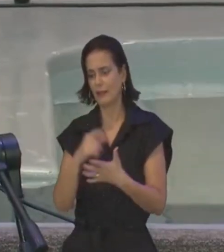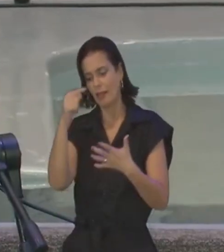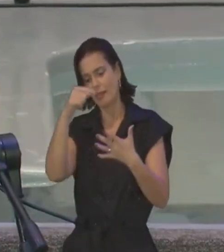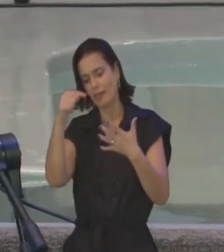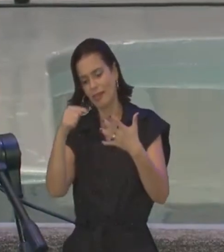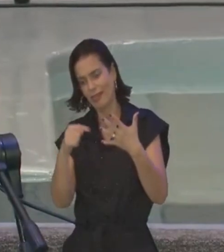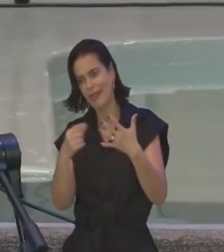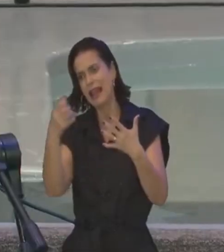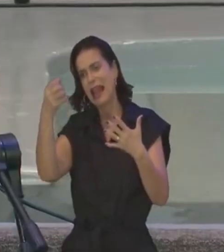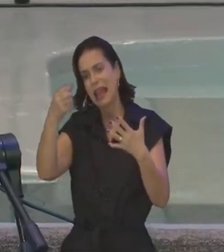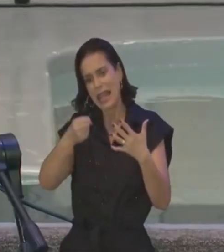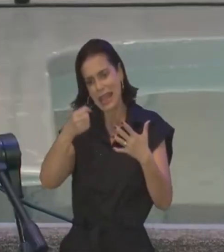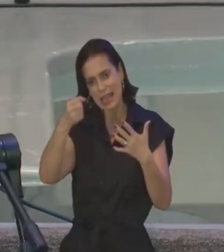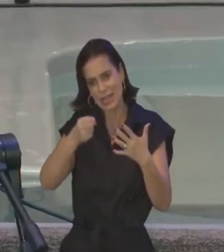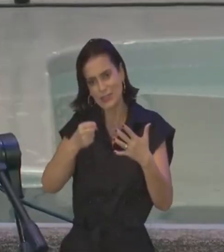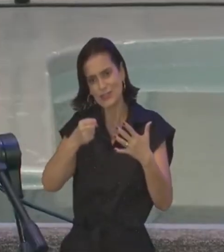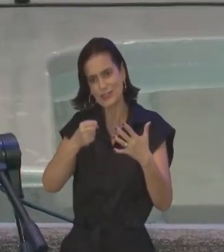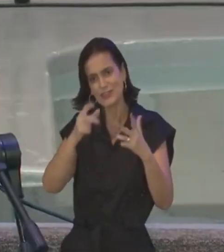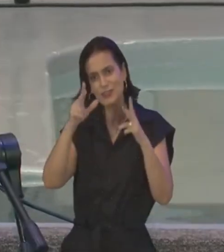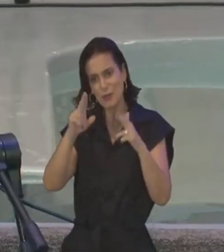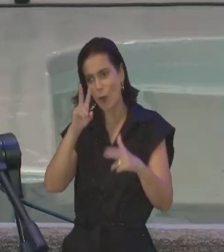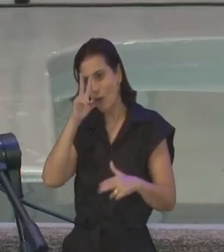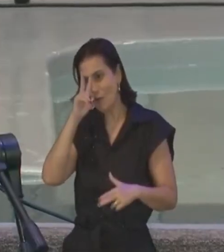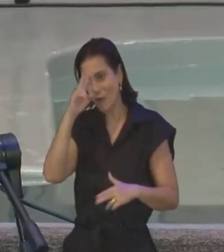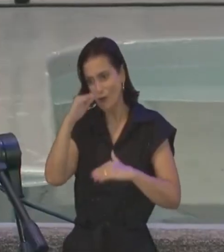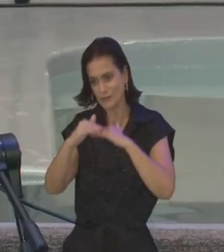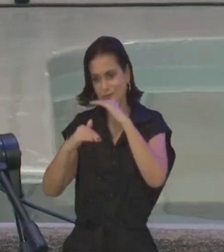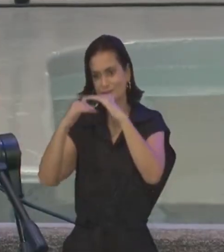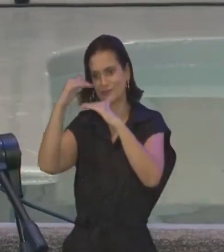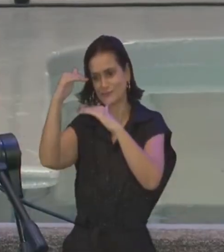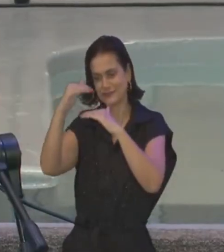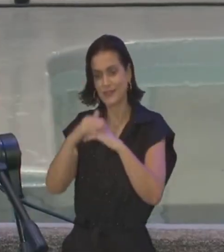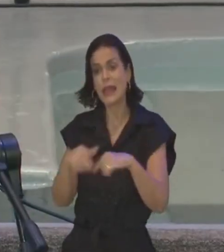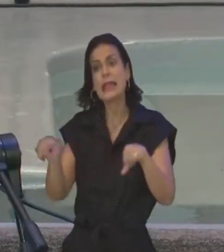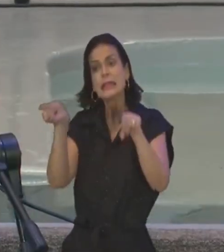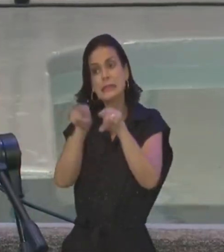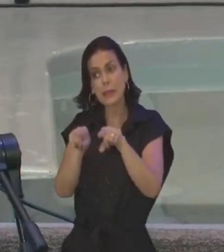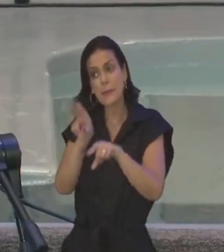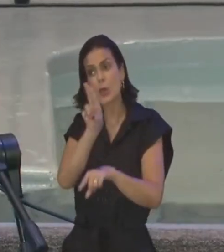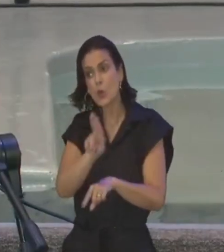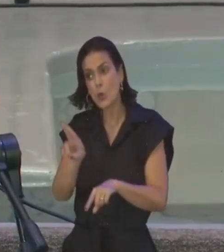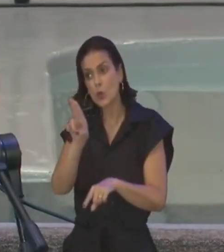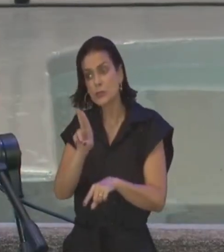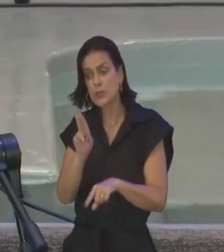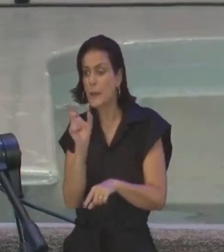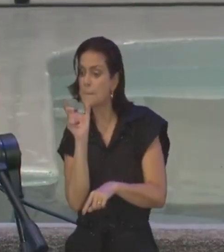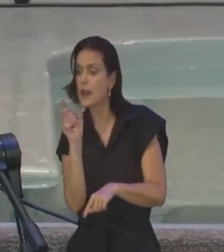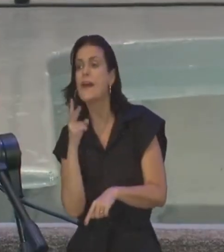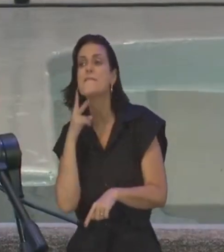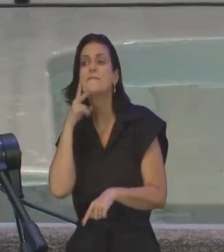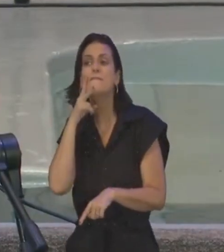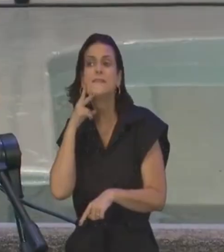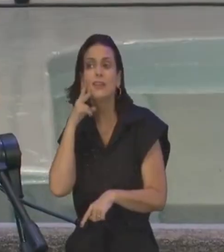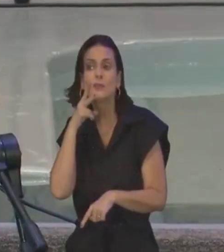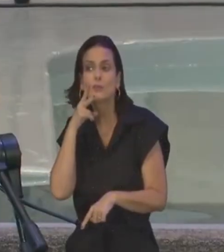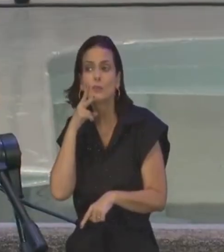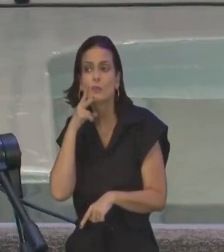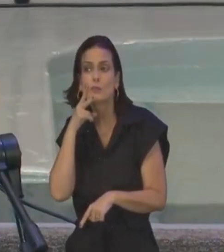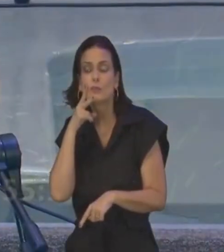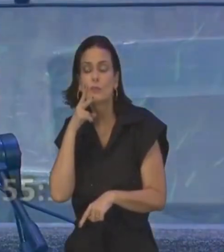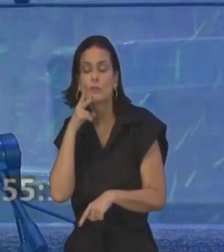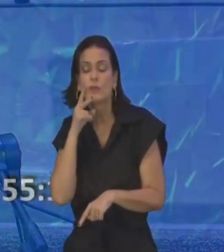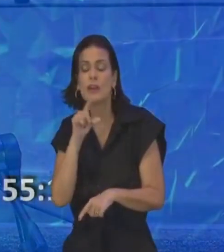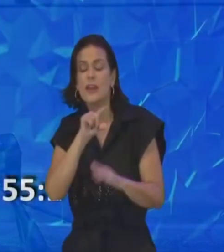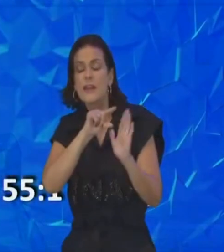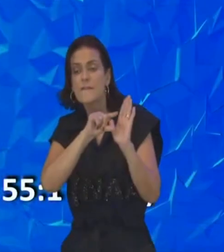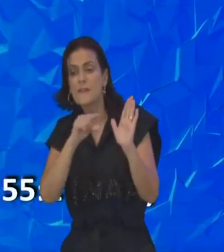elementos, o leite, que significa fortalecimento e crescimento, mas ele se utiliza também do vinho. Veja aqui o texto que nos diz, o verso de número